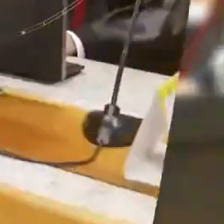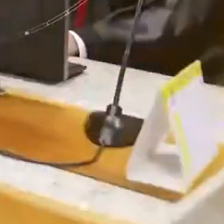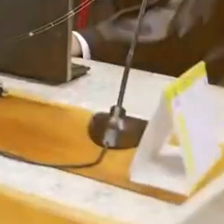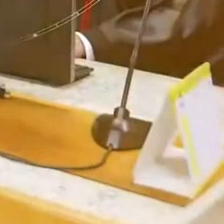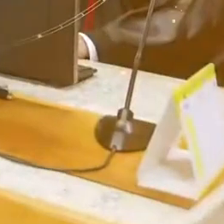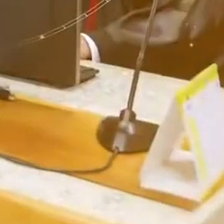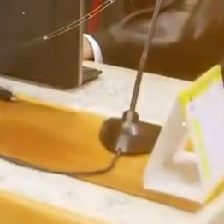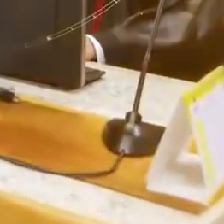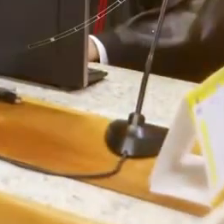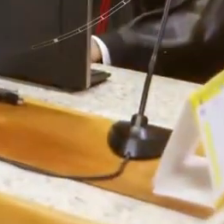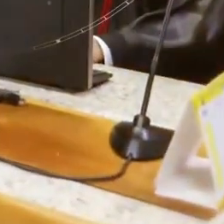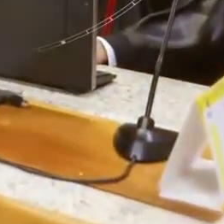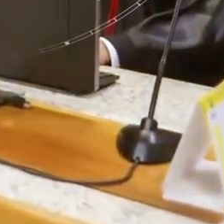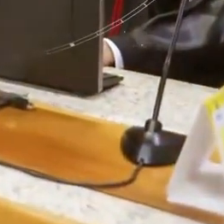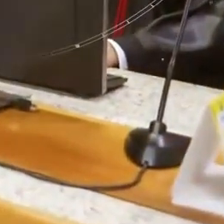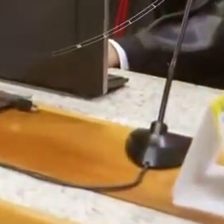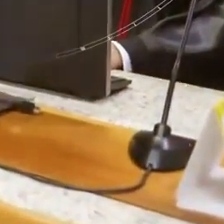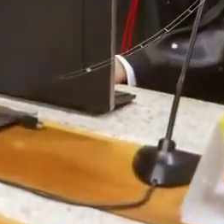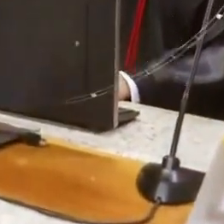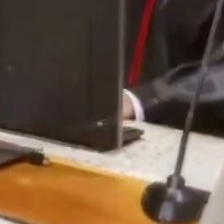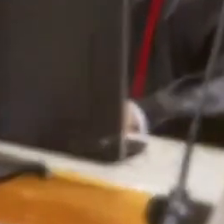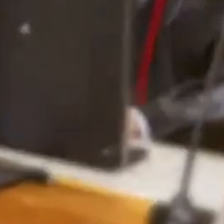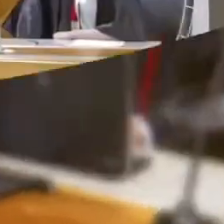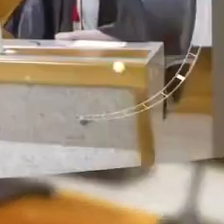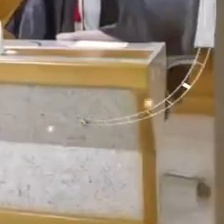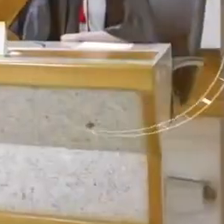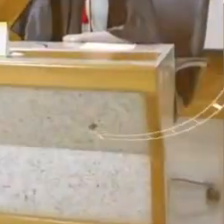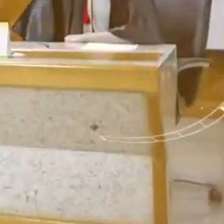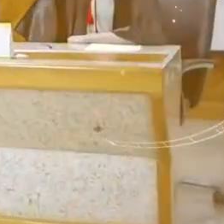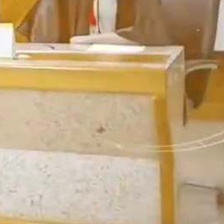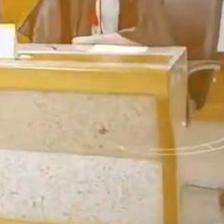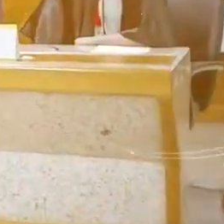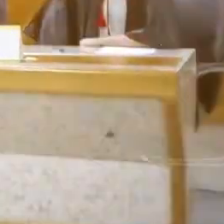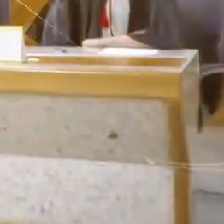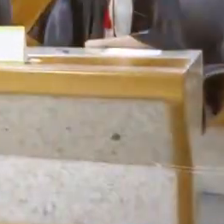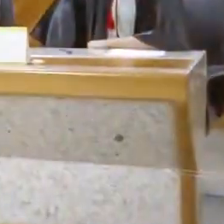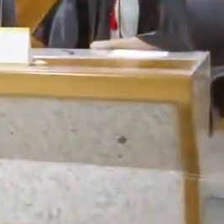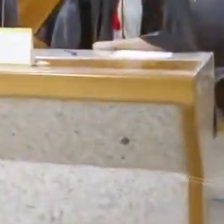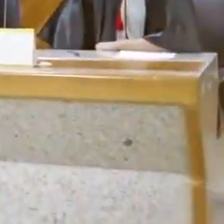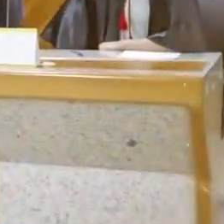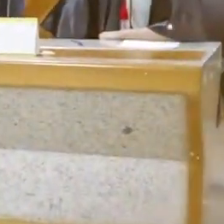Sequência de imagem do plenário do Tribunal Regional do Amapá e seus magistrados.